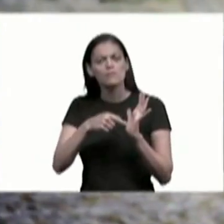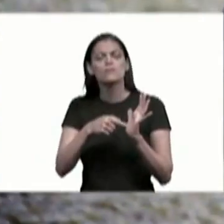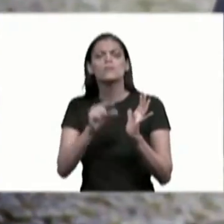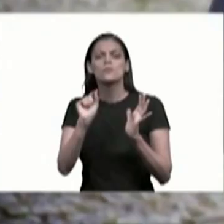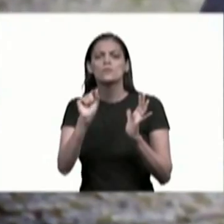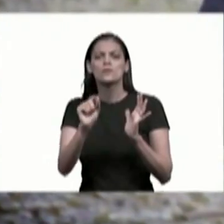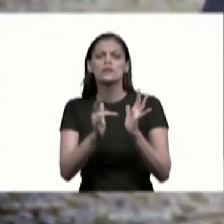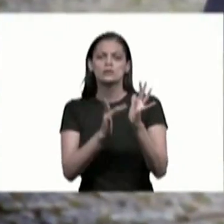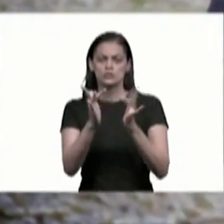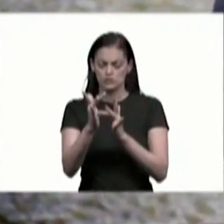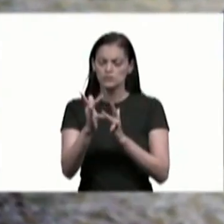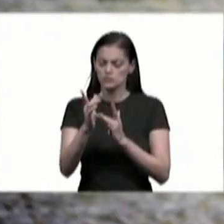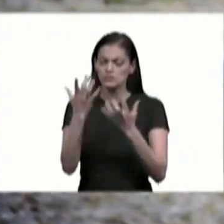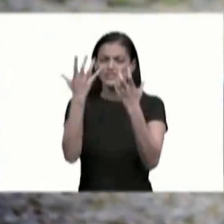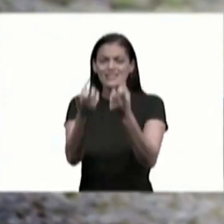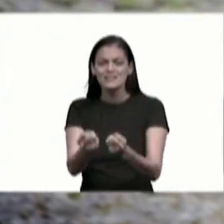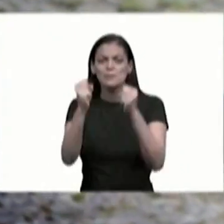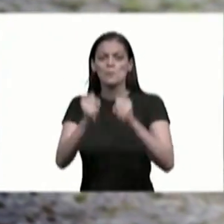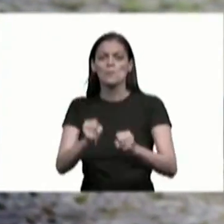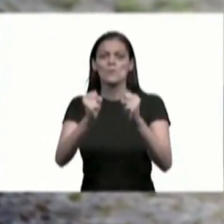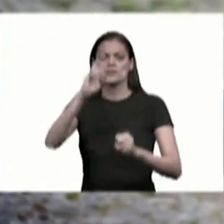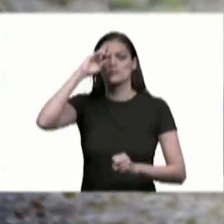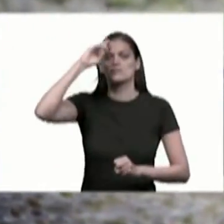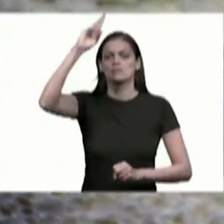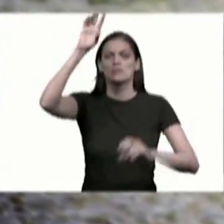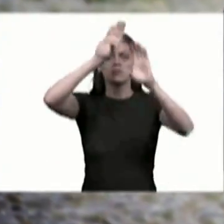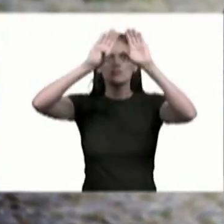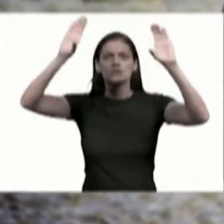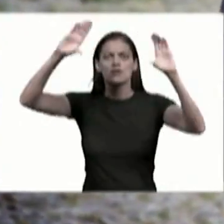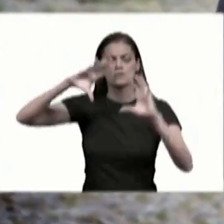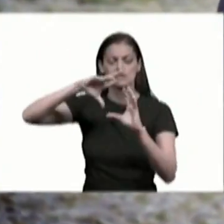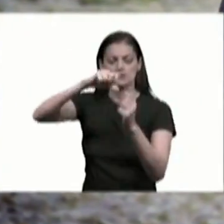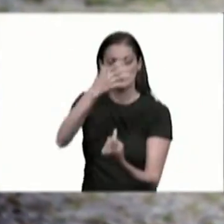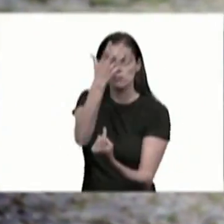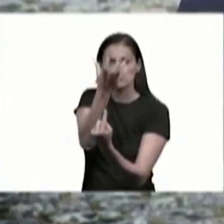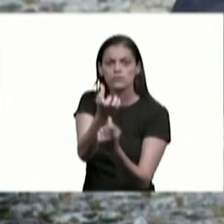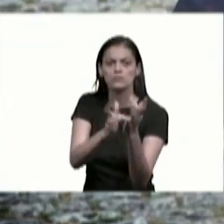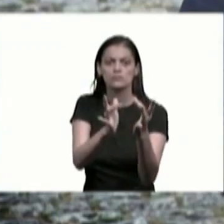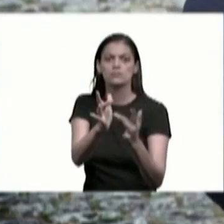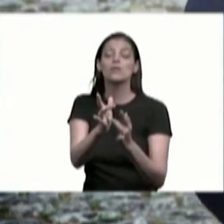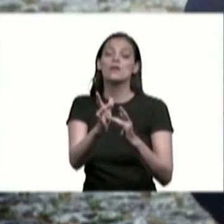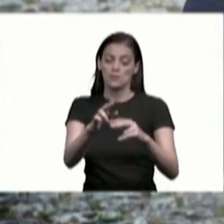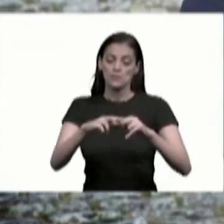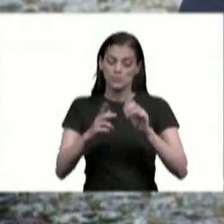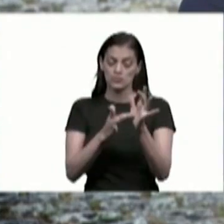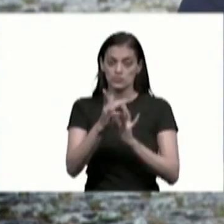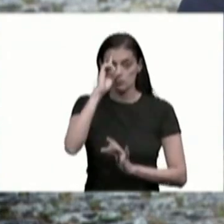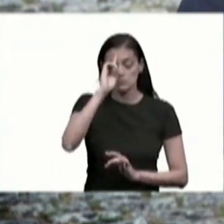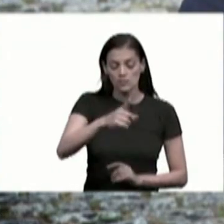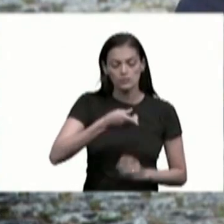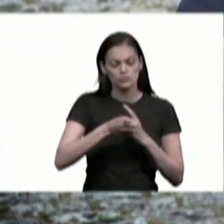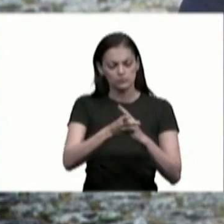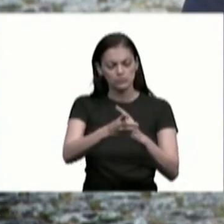que Jesus Cristo disse que havia recebido todo o poder, toda a autoridade nos céus e na terra. E por isso nos mandou fazer discípulos